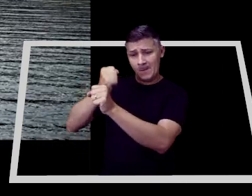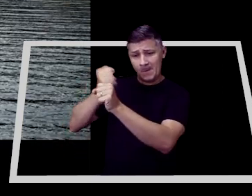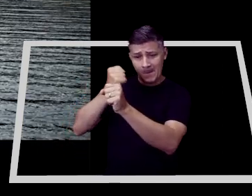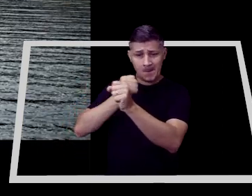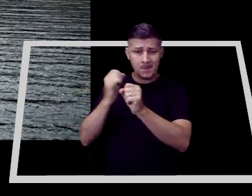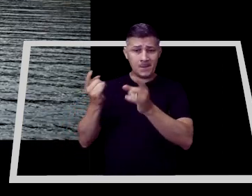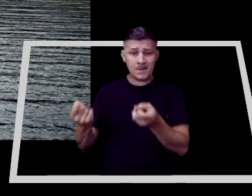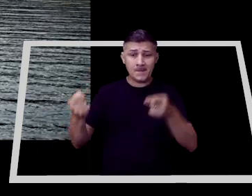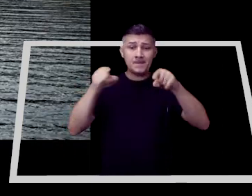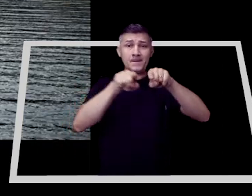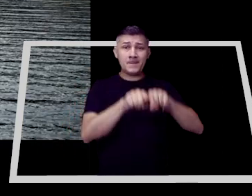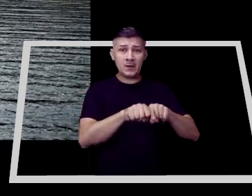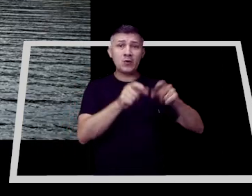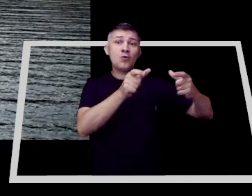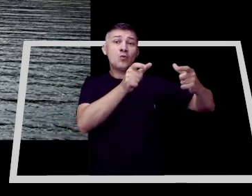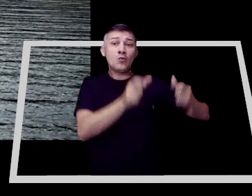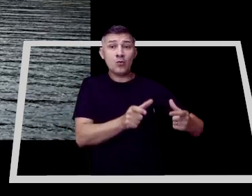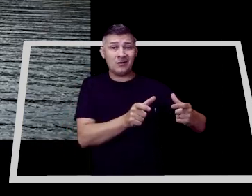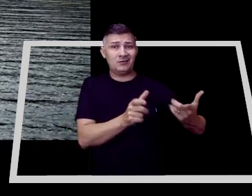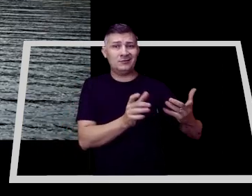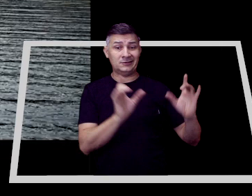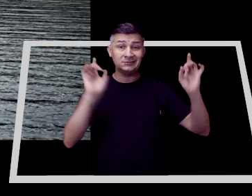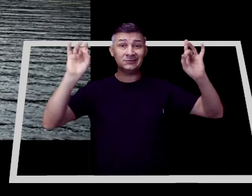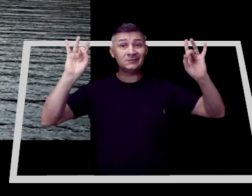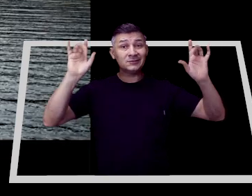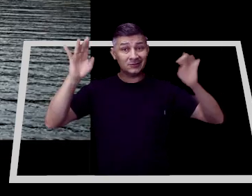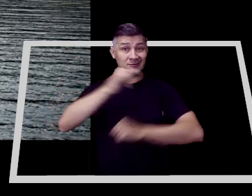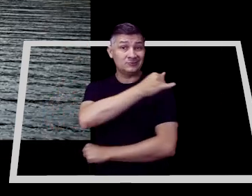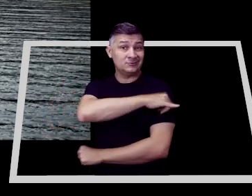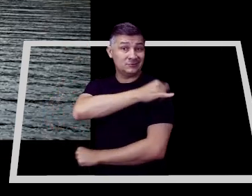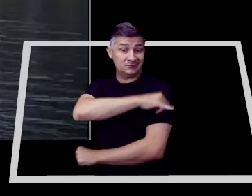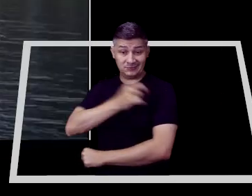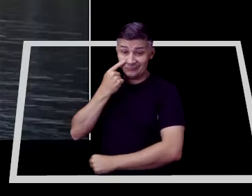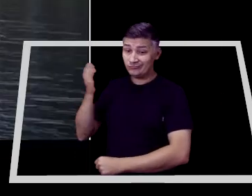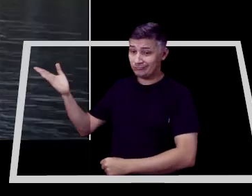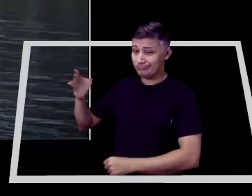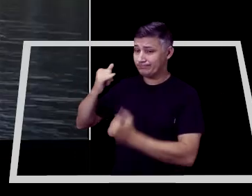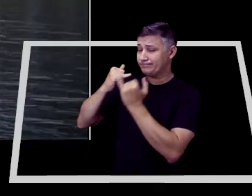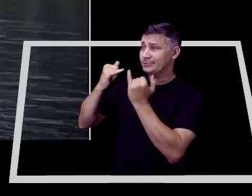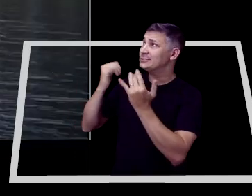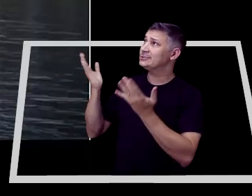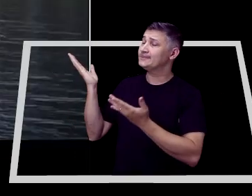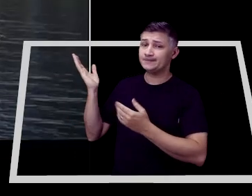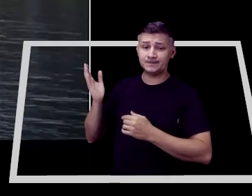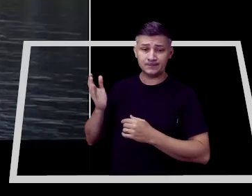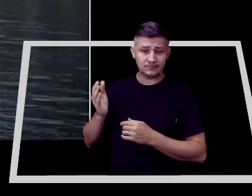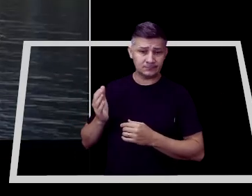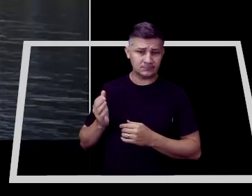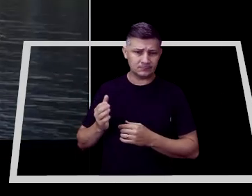de edifícios vinculados a um lugar muito especial no Rio de Janeiro, uma espécie